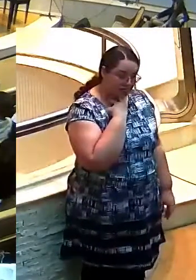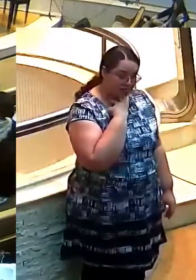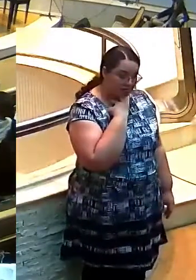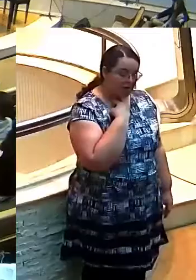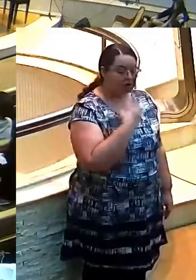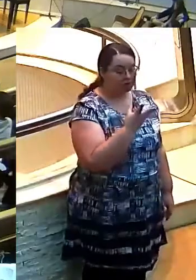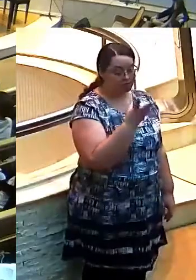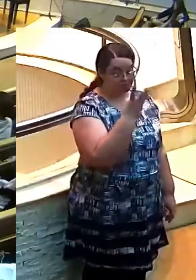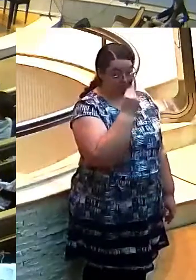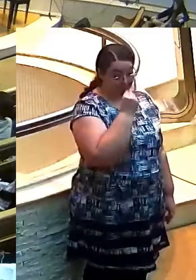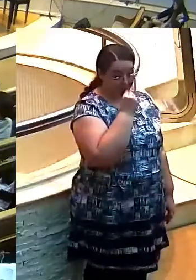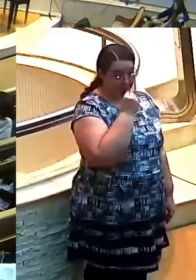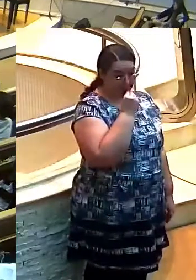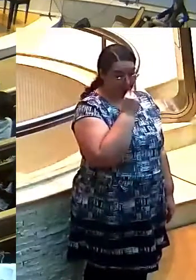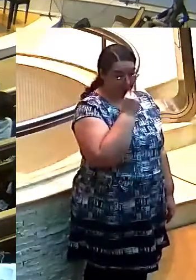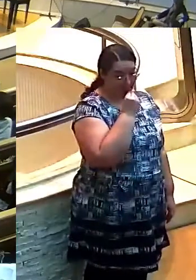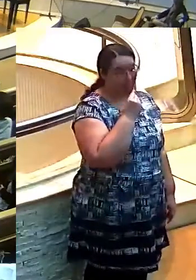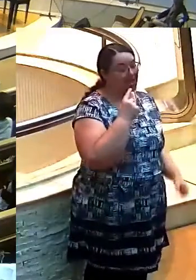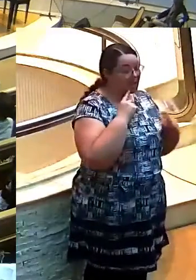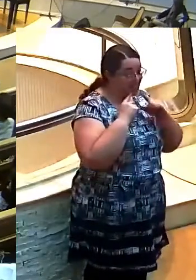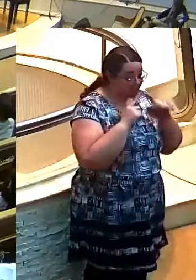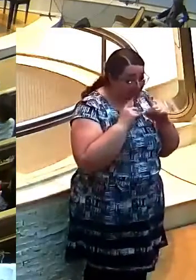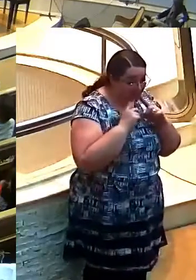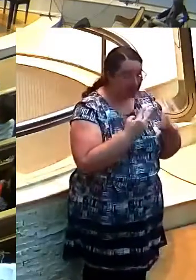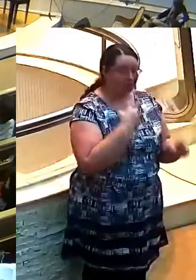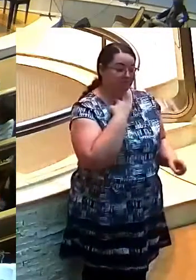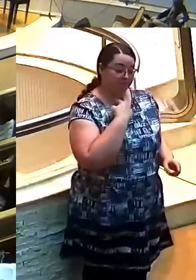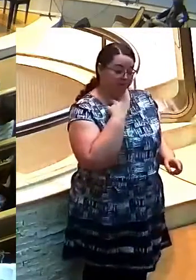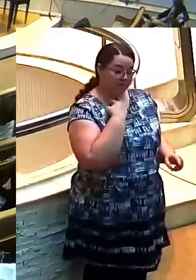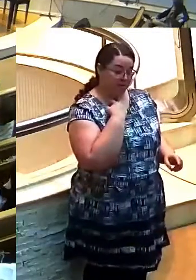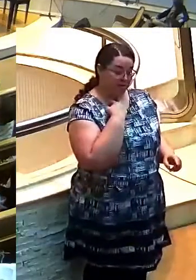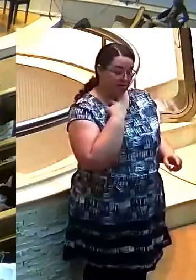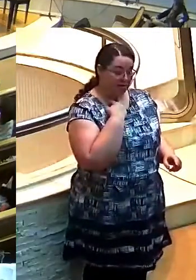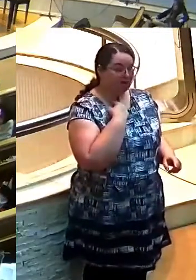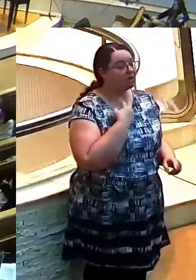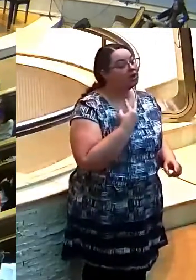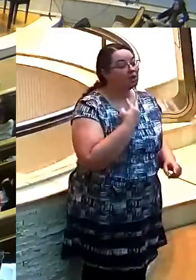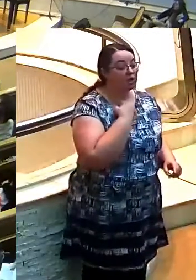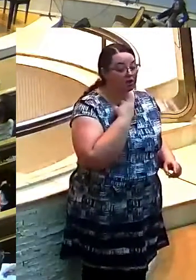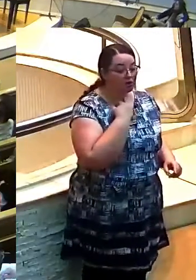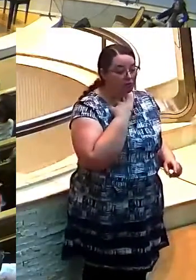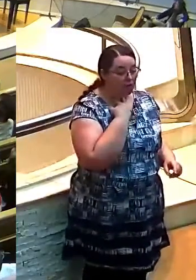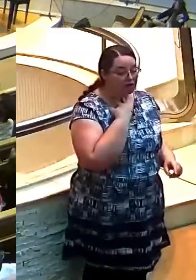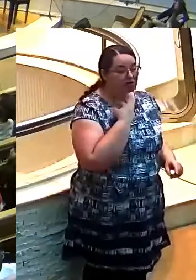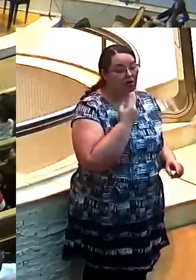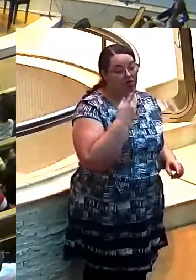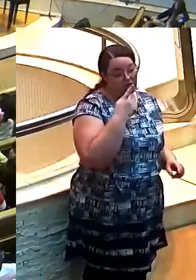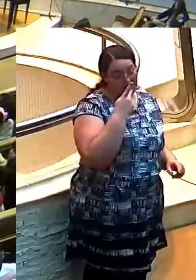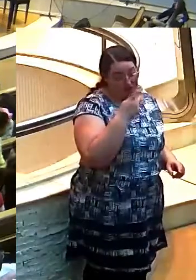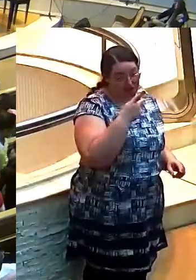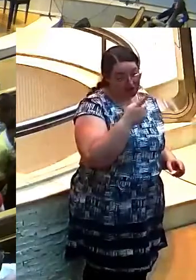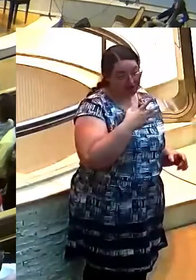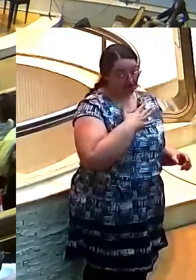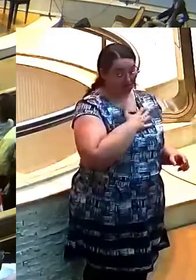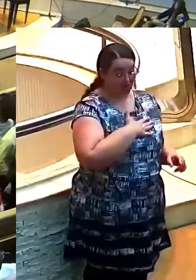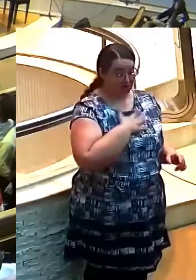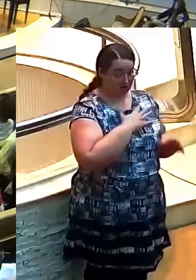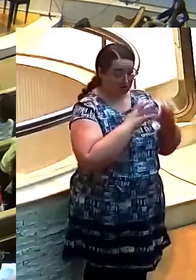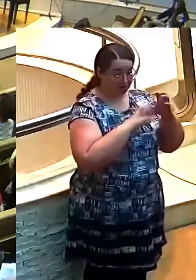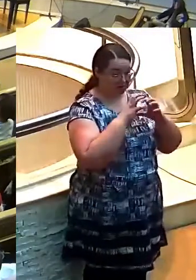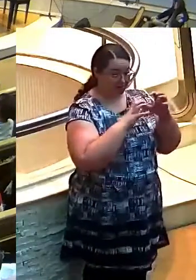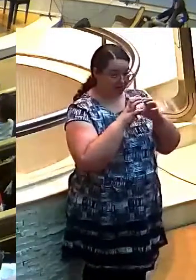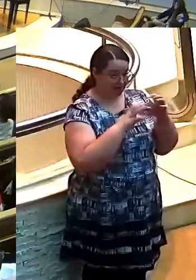murmurar, e de criar contendas, ninguém pode apontar o dedo, para você, e dizer,